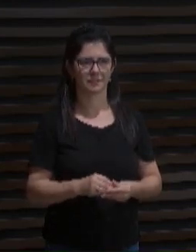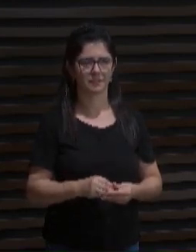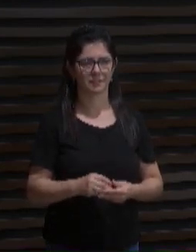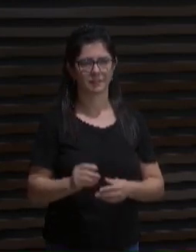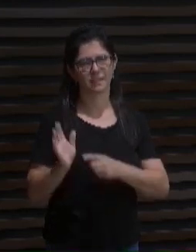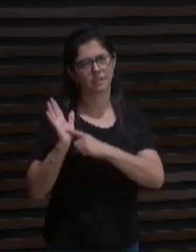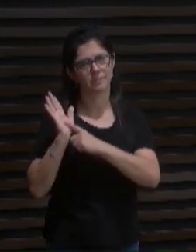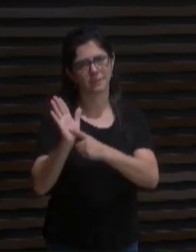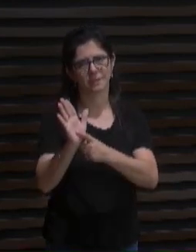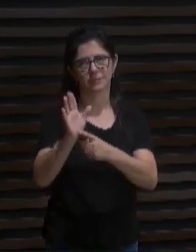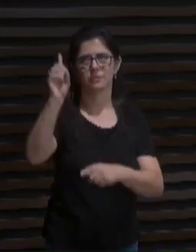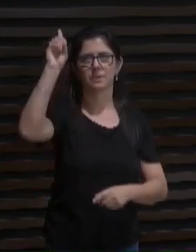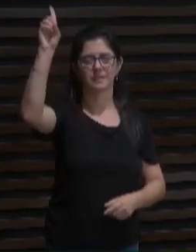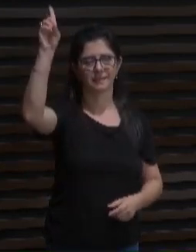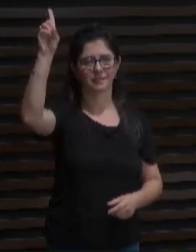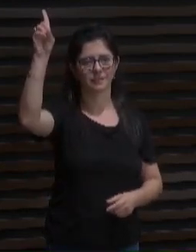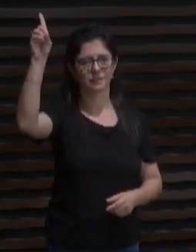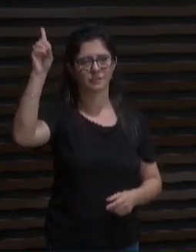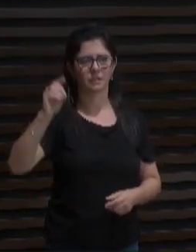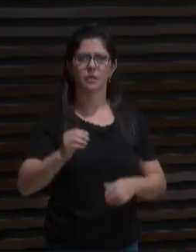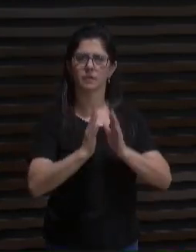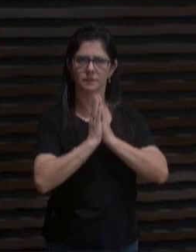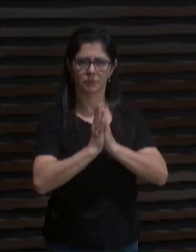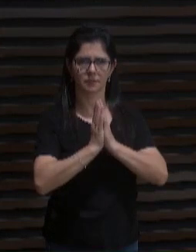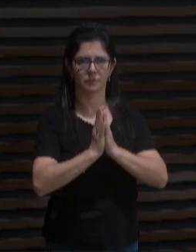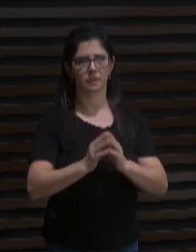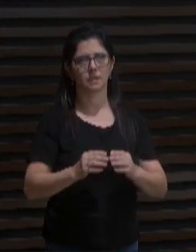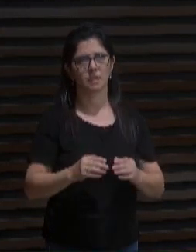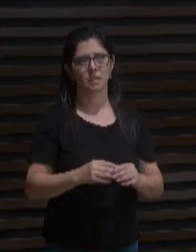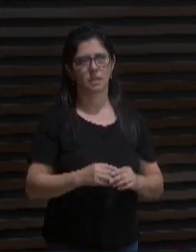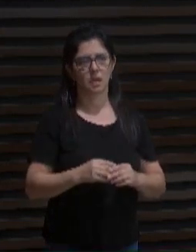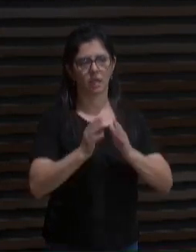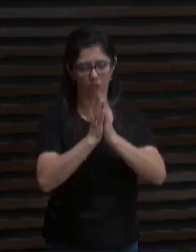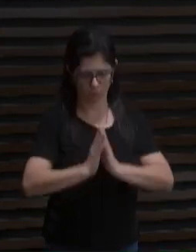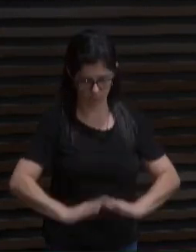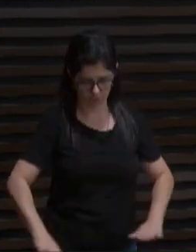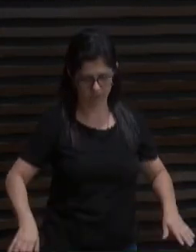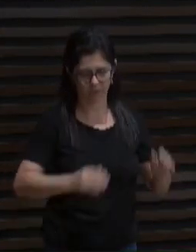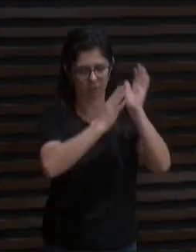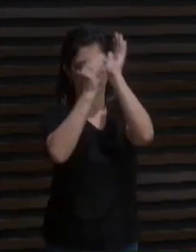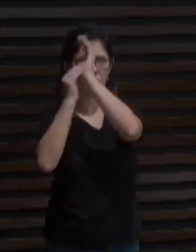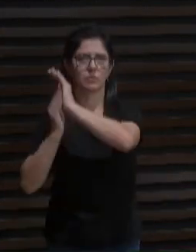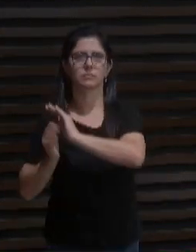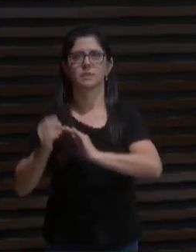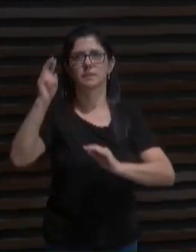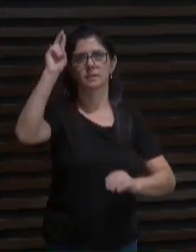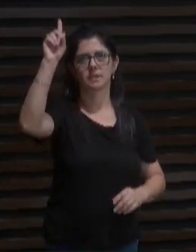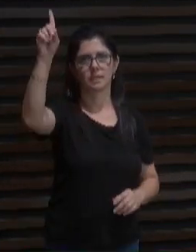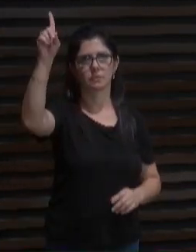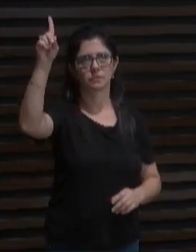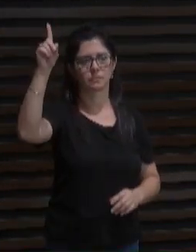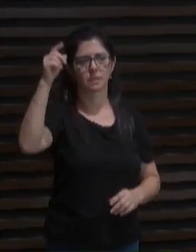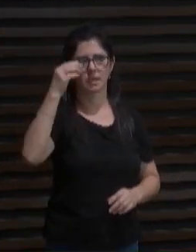a Deus. Olha essa oração. Então, ele adora e louva a Deus, reconhecendo a sua soberania. Foi o Ezequias